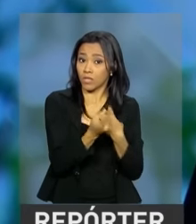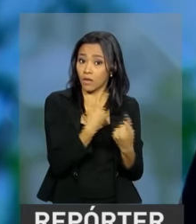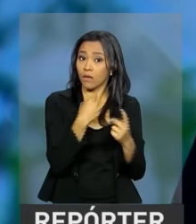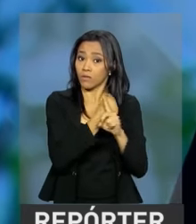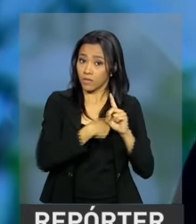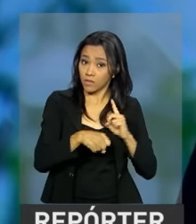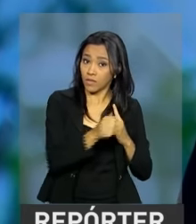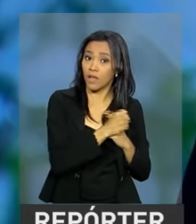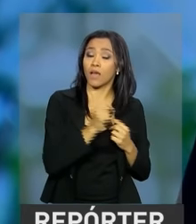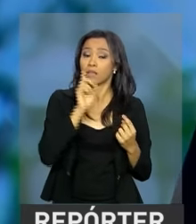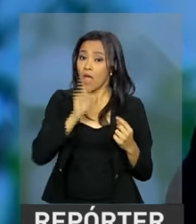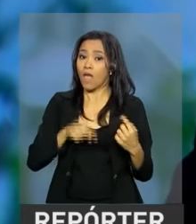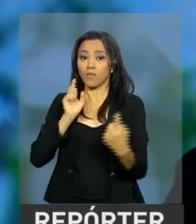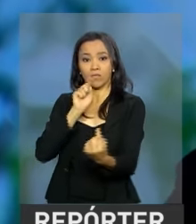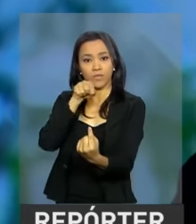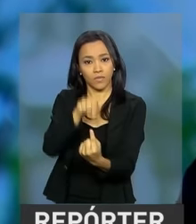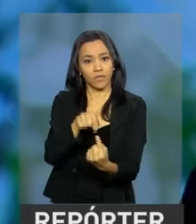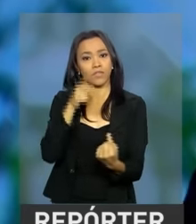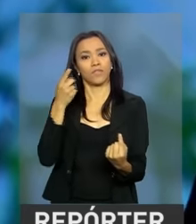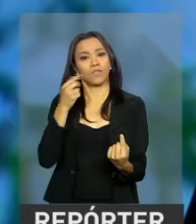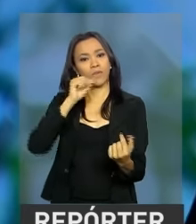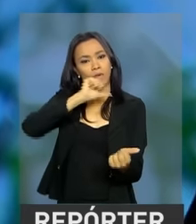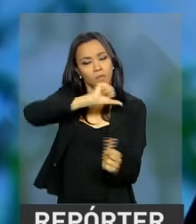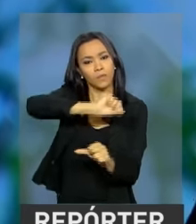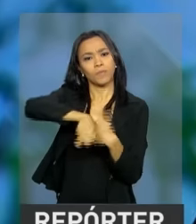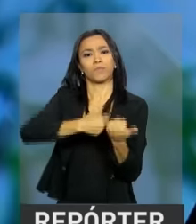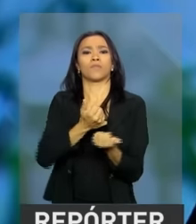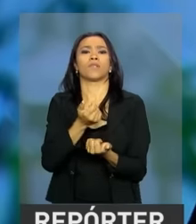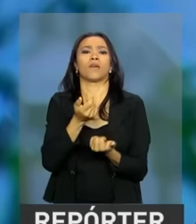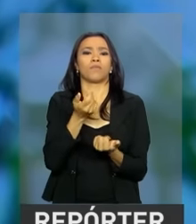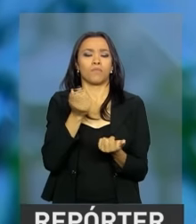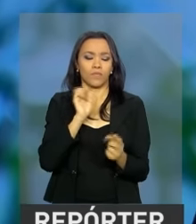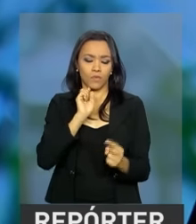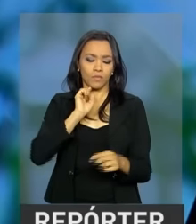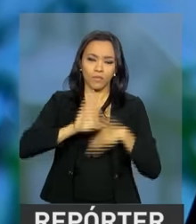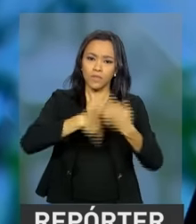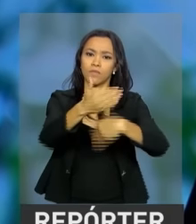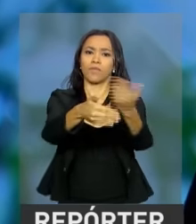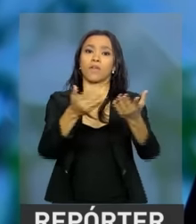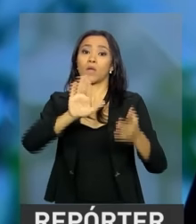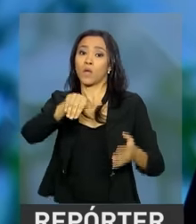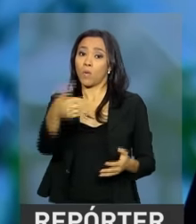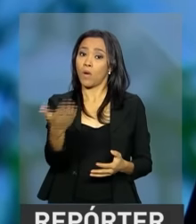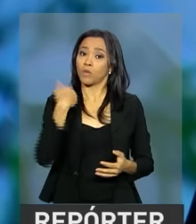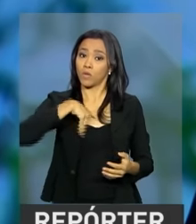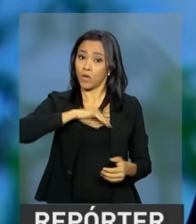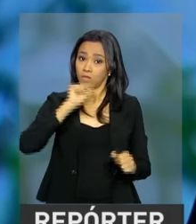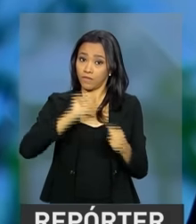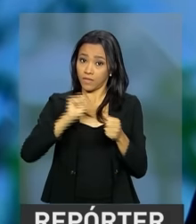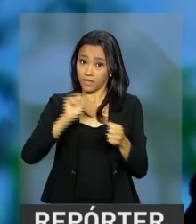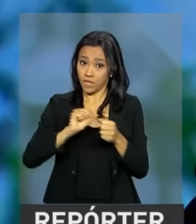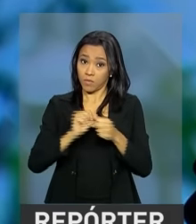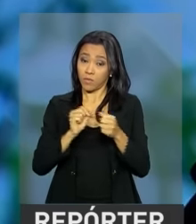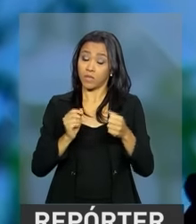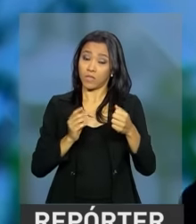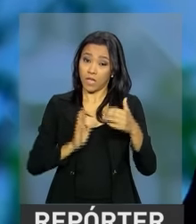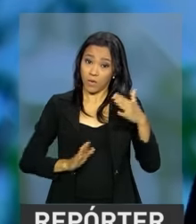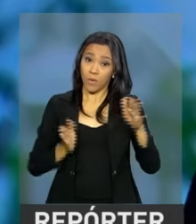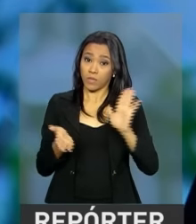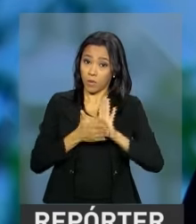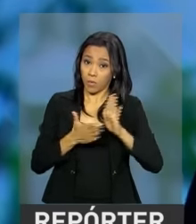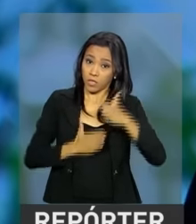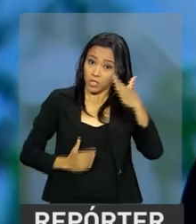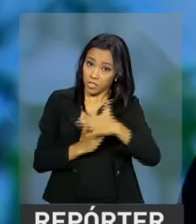sociedade Visa Exatamente isto reformar para crescer quando nós fazemos uma reforma com o teto dos gastos e agora